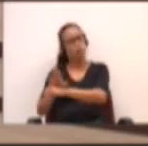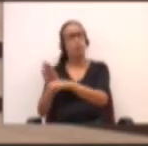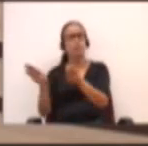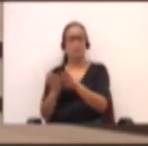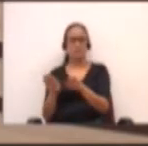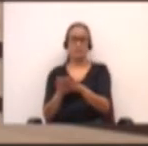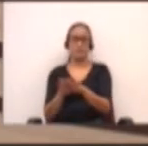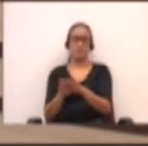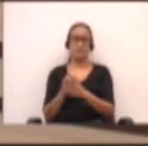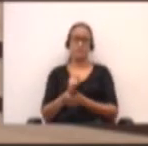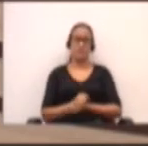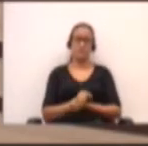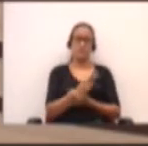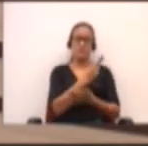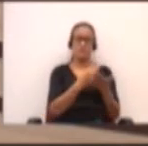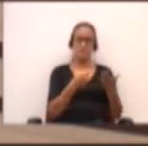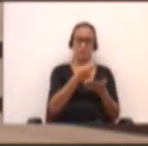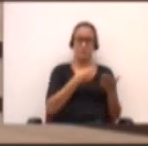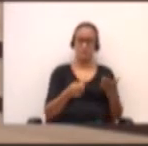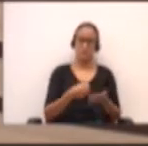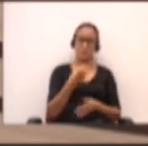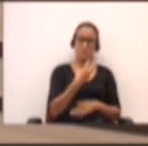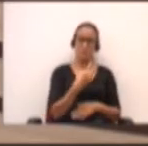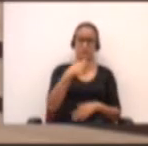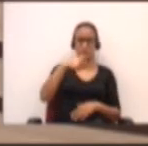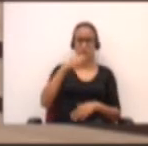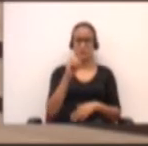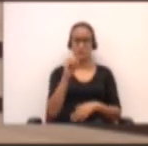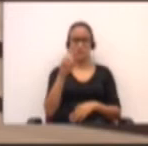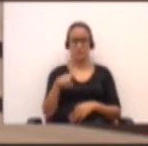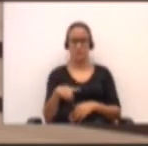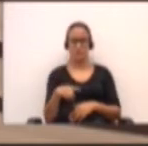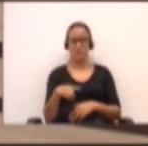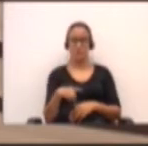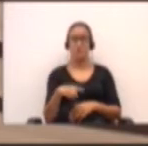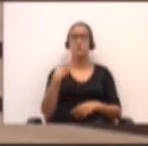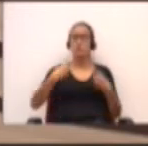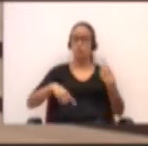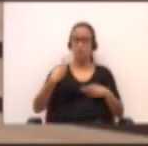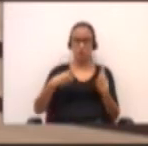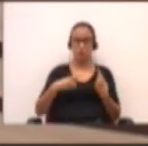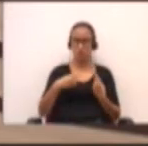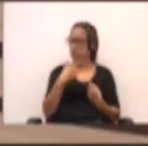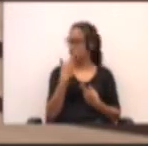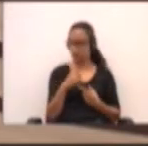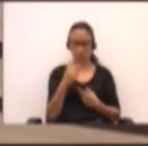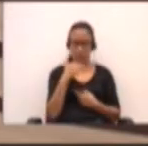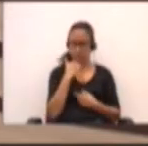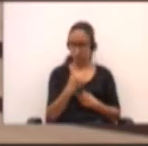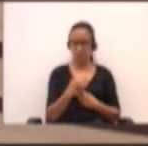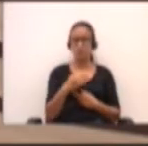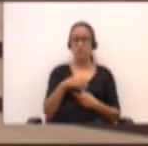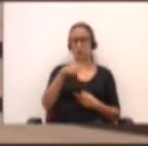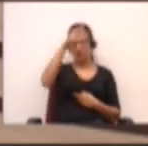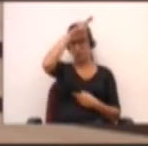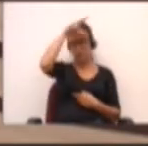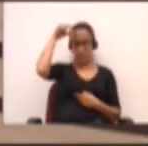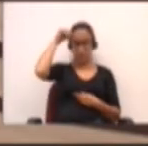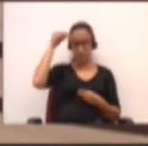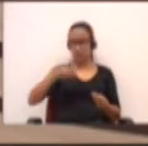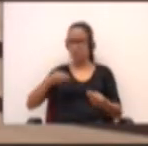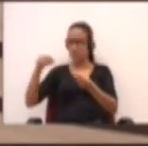Requerimento número 370 ainda em discussão. Algum vereador? Não havendo, encaminhe-se